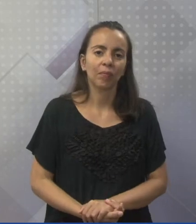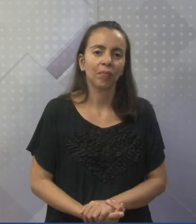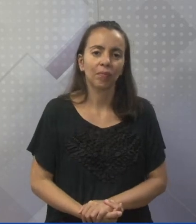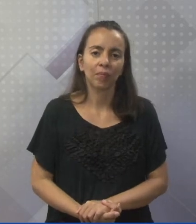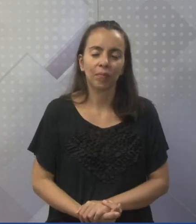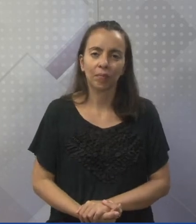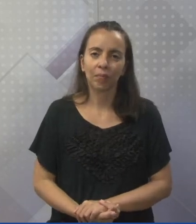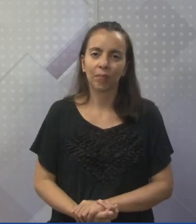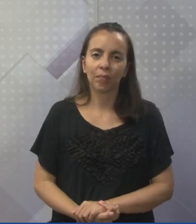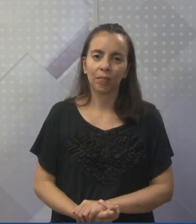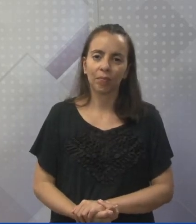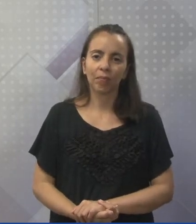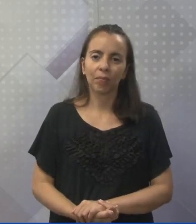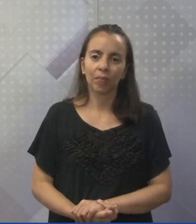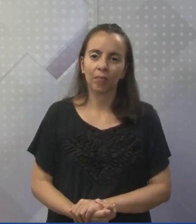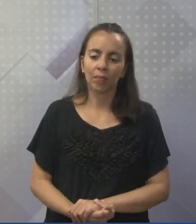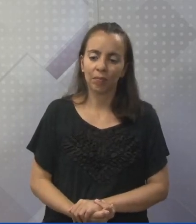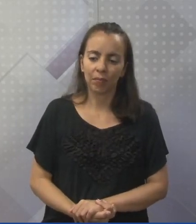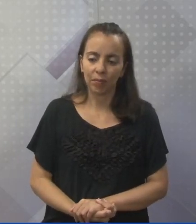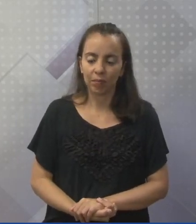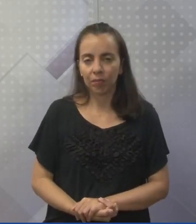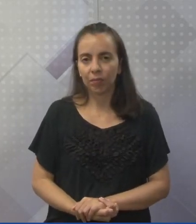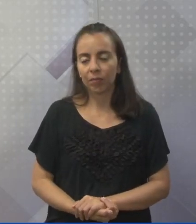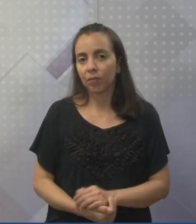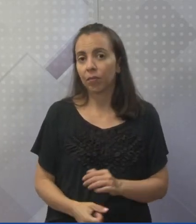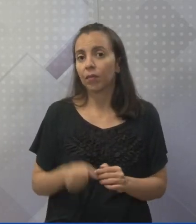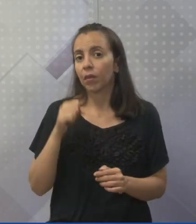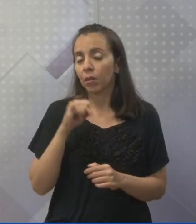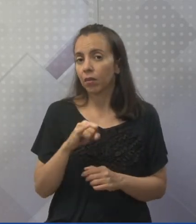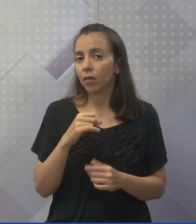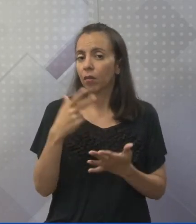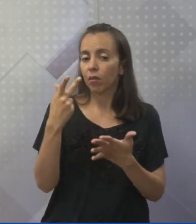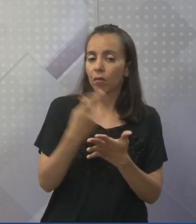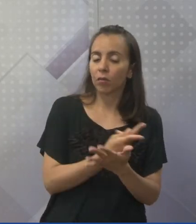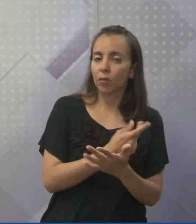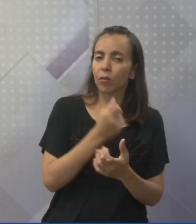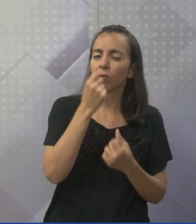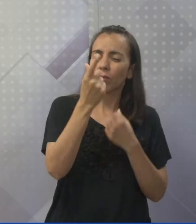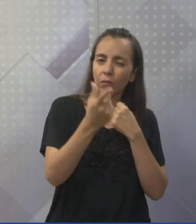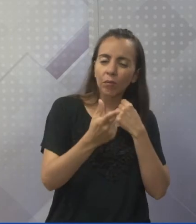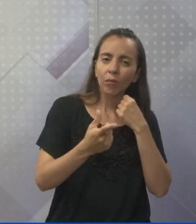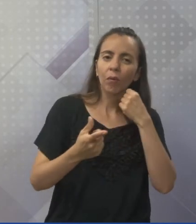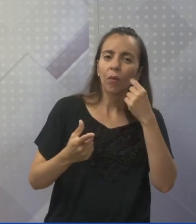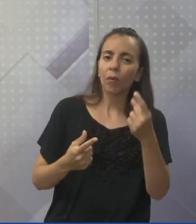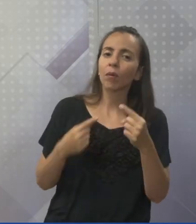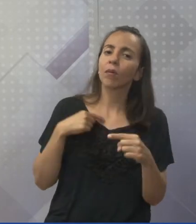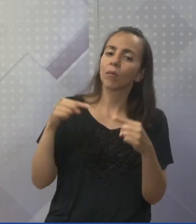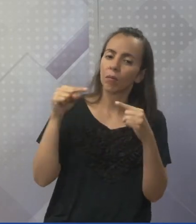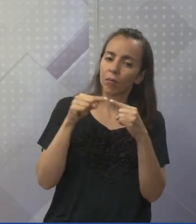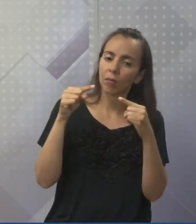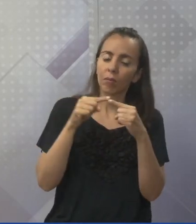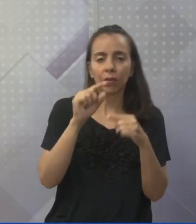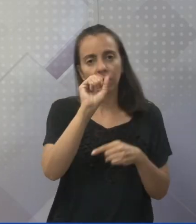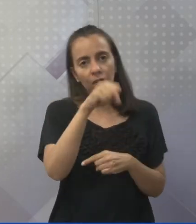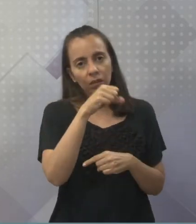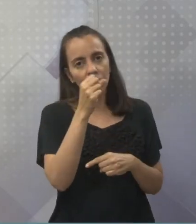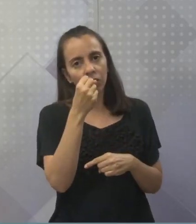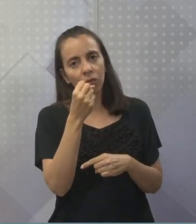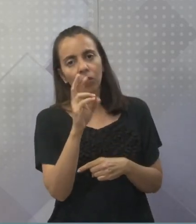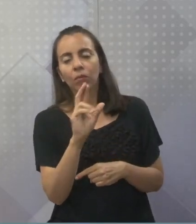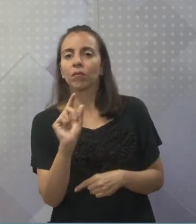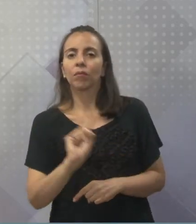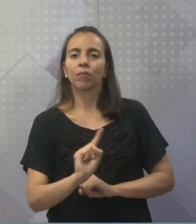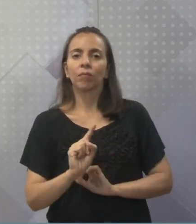hilarious teacher. Então, essa condição hipotética do modelo 1 é muito fácil. Certo?